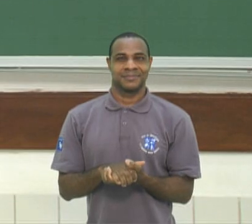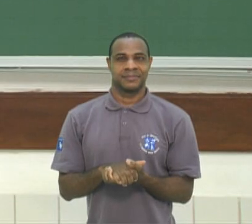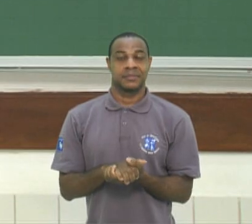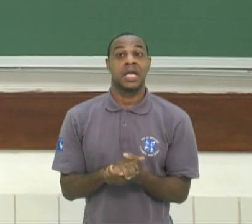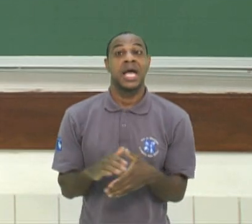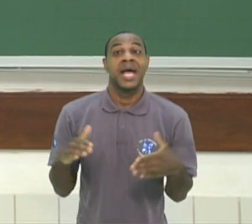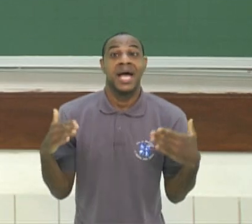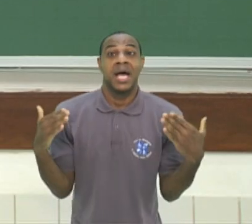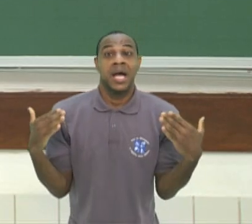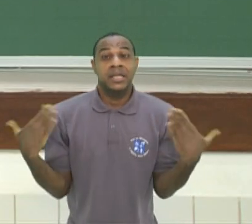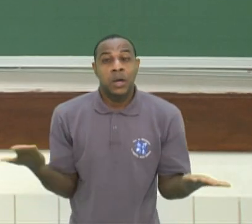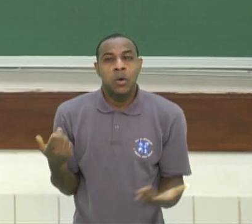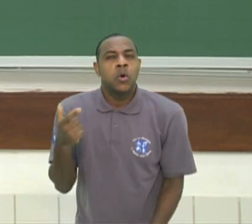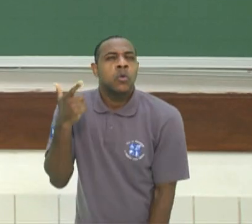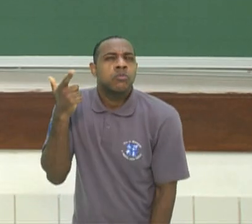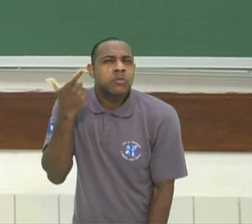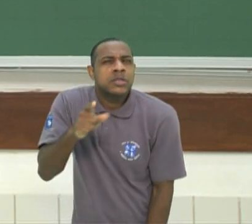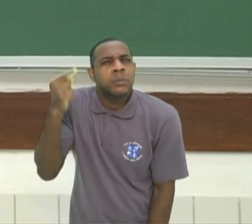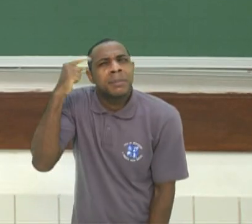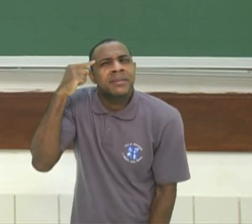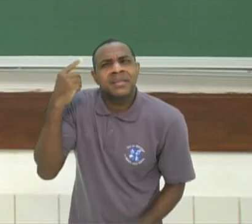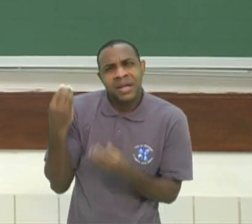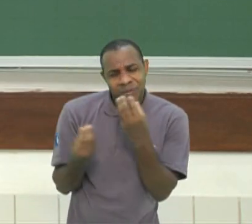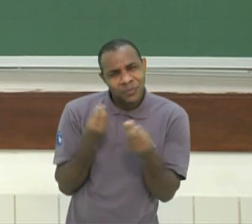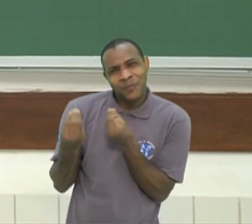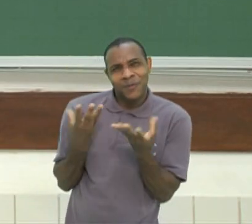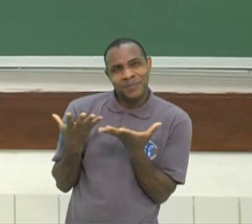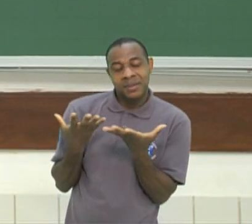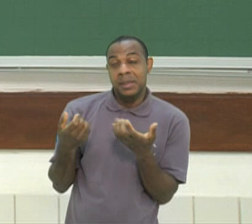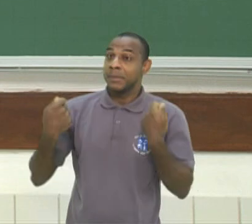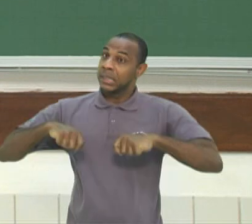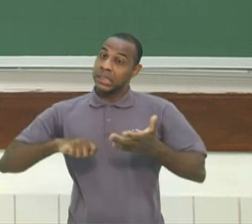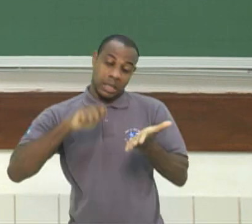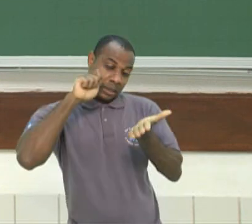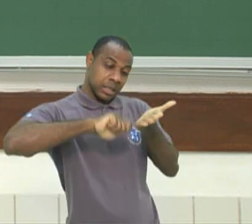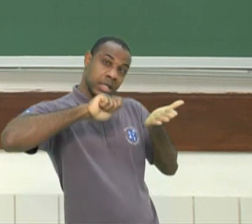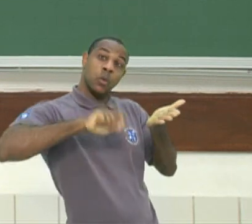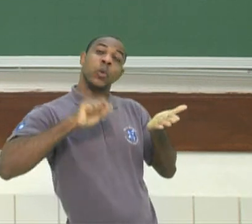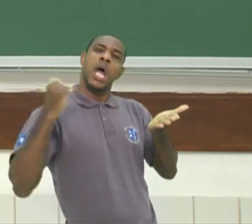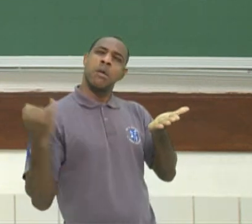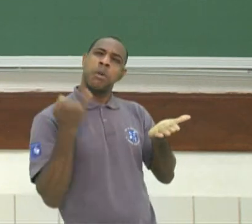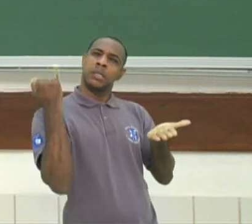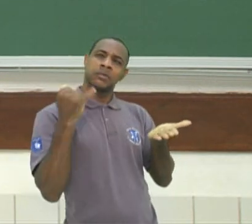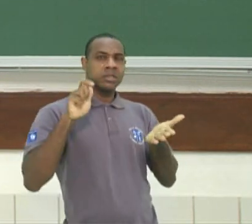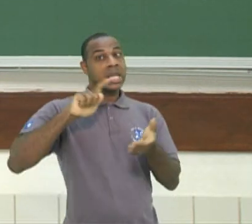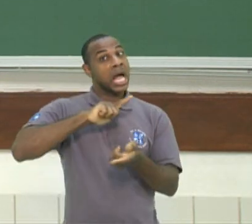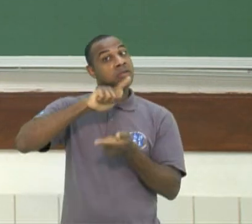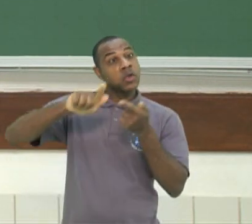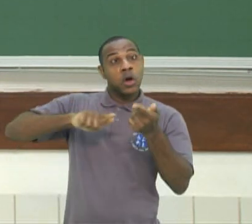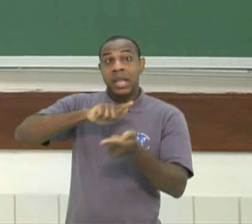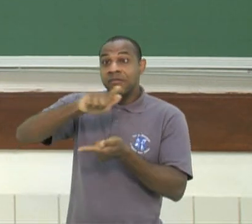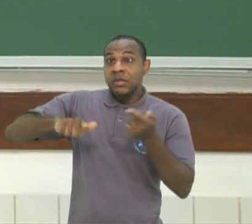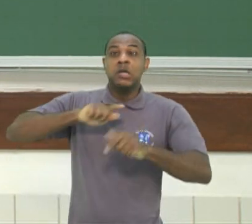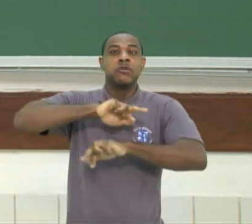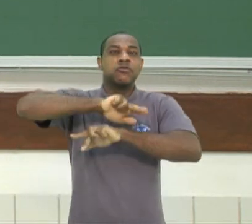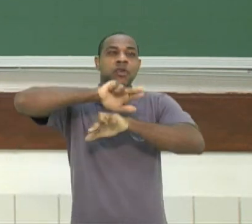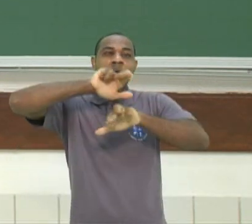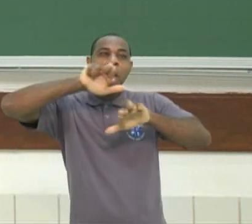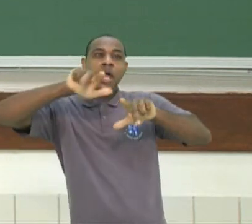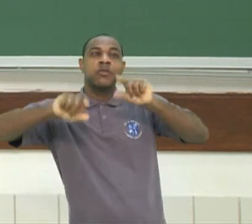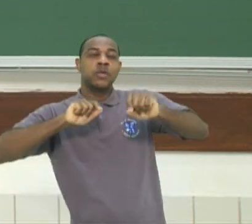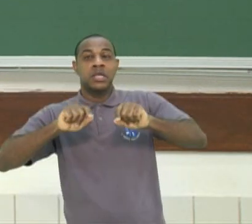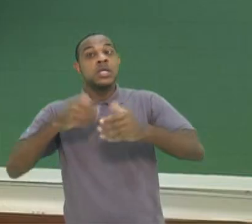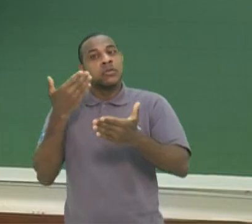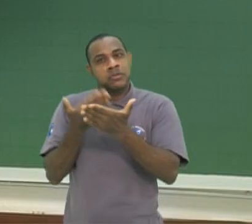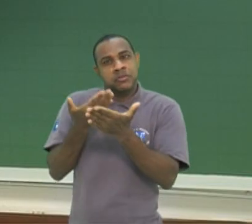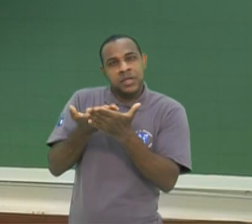E aí, pessoal, conseguiram pensar essa questão? É preciso descrever a importância da geografia no